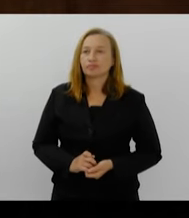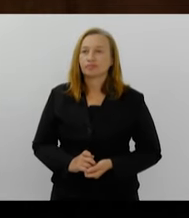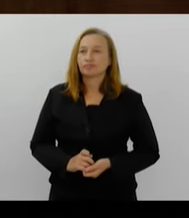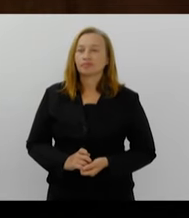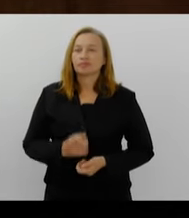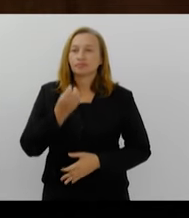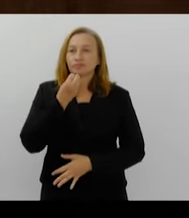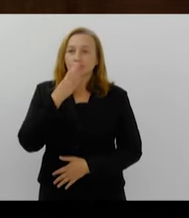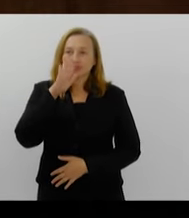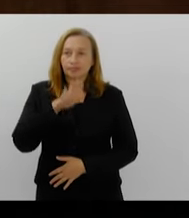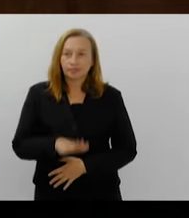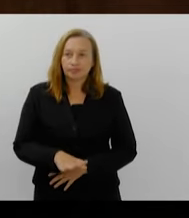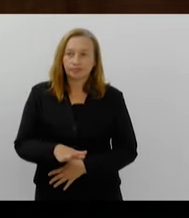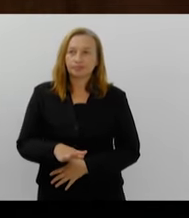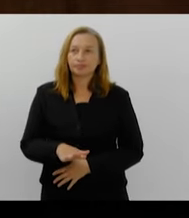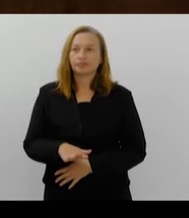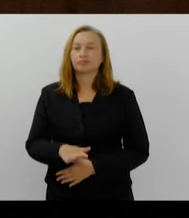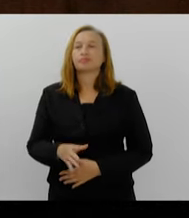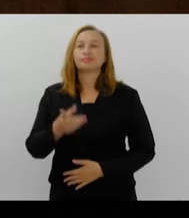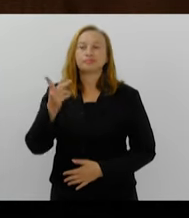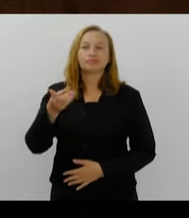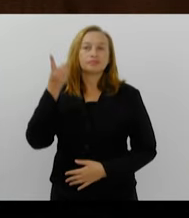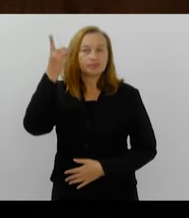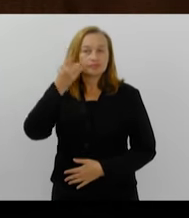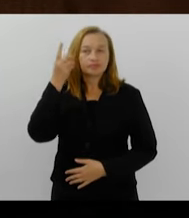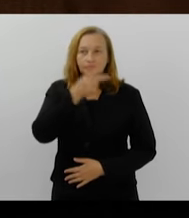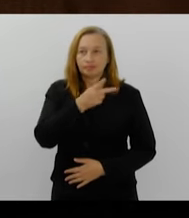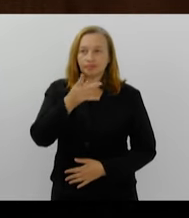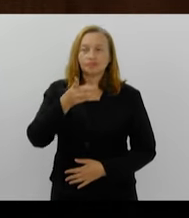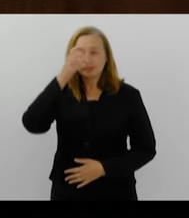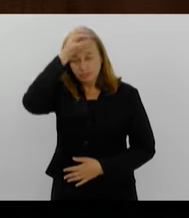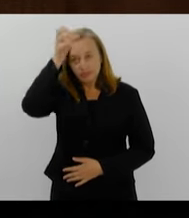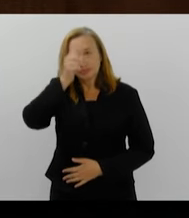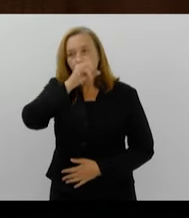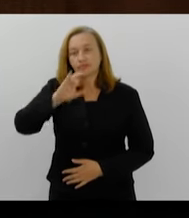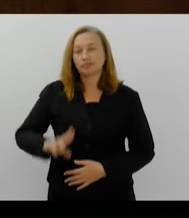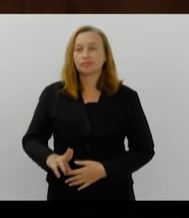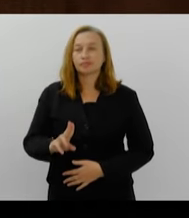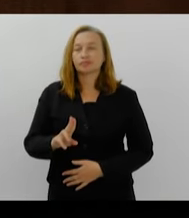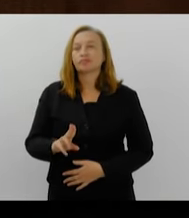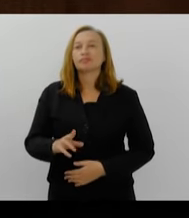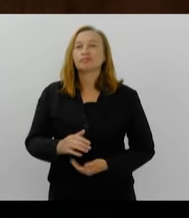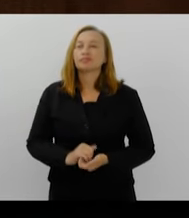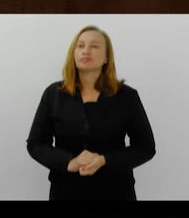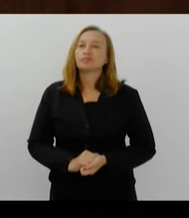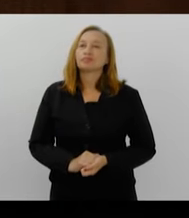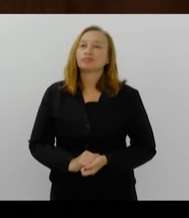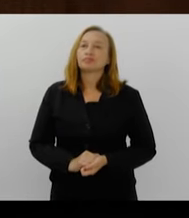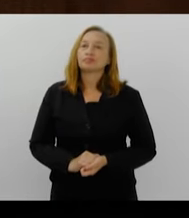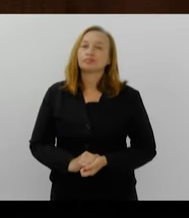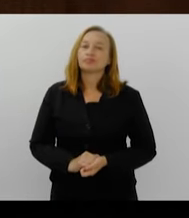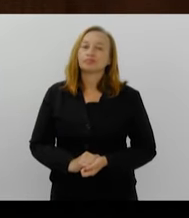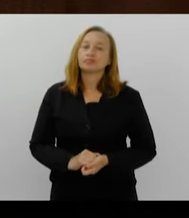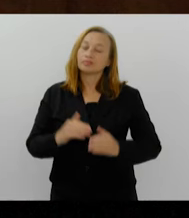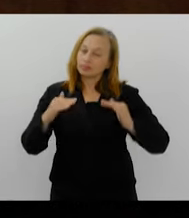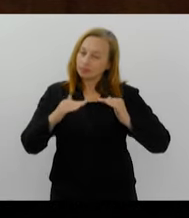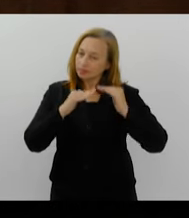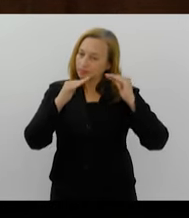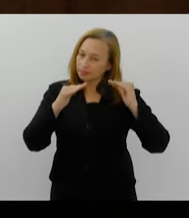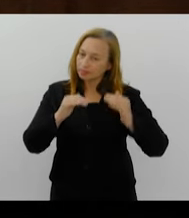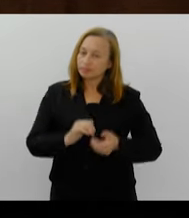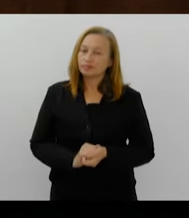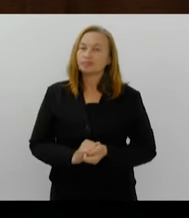Boa tarde, presidente, deputada Tia Ju, boa tarde a todos e todas. No mérito favorável, né,